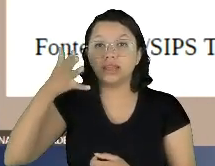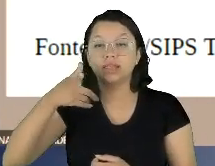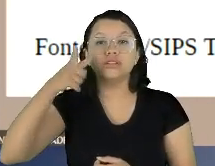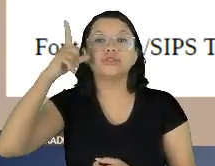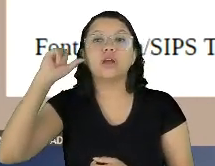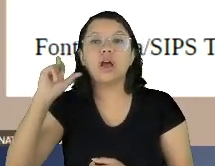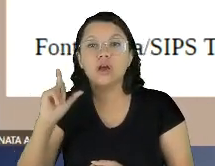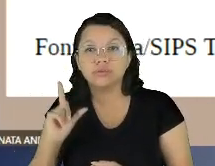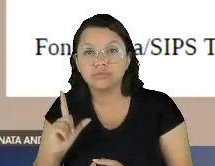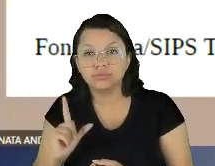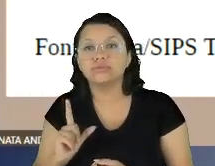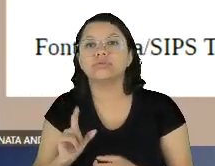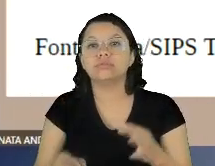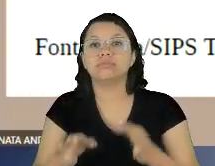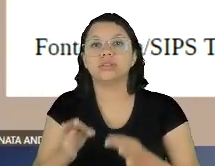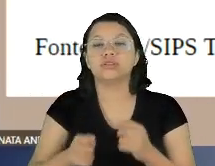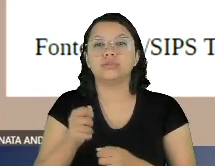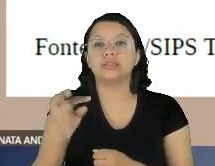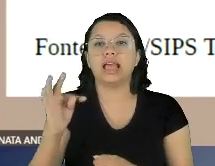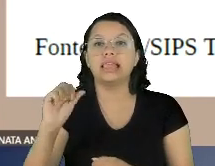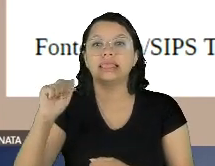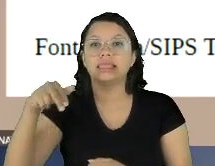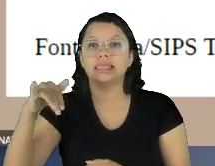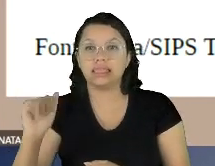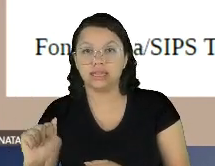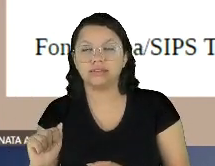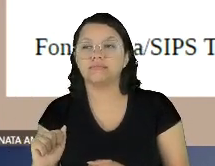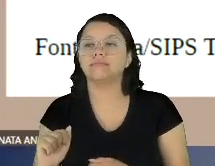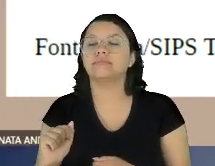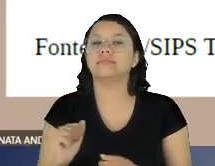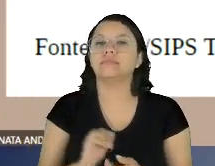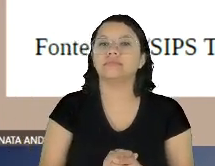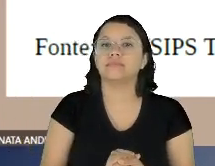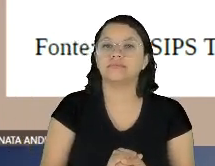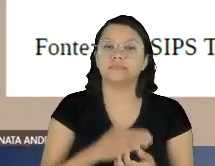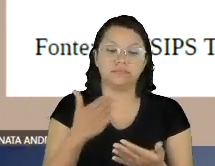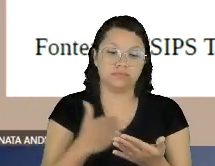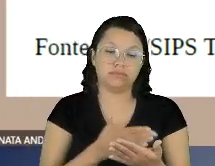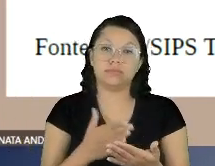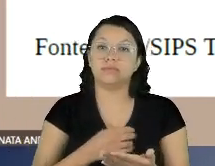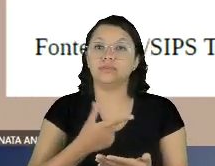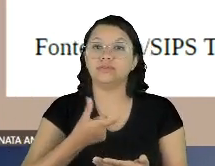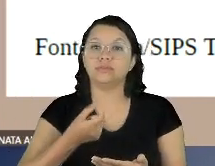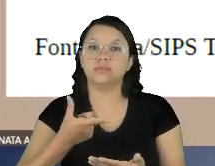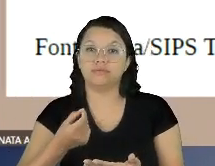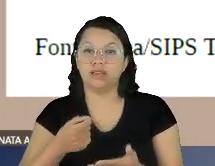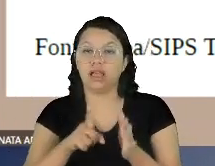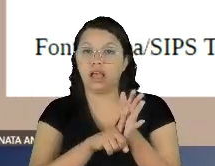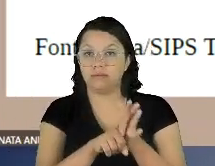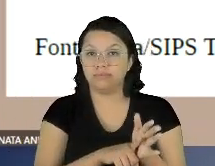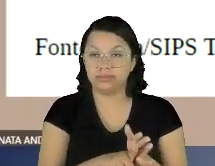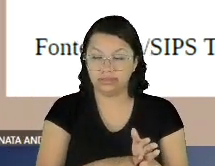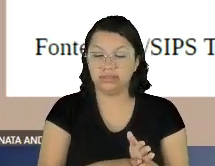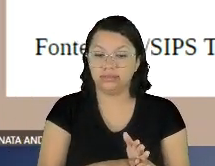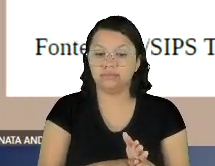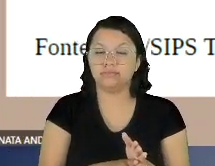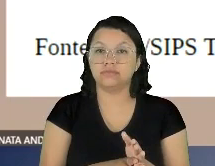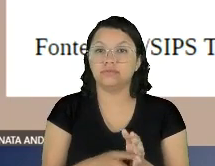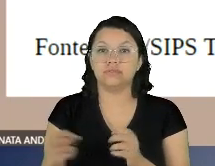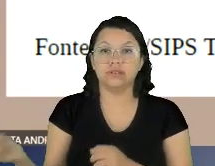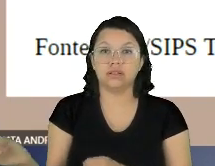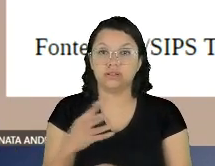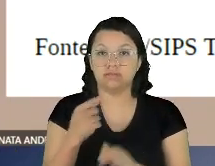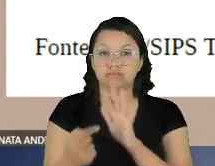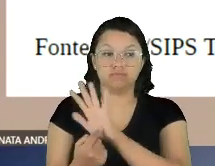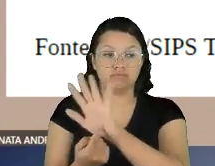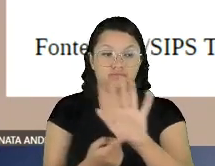de ontem pela juíza Tani. A edição de 2020, recente, acabou de sair. Quem